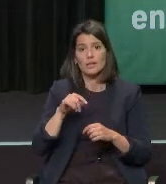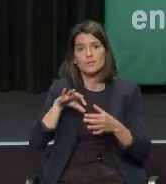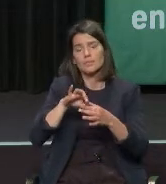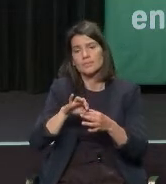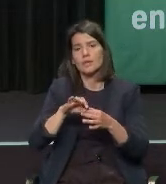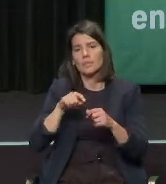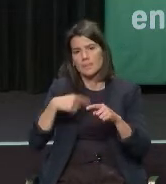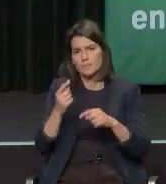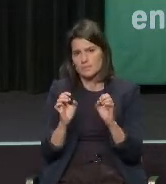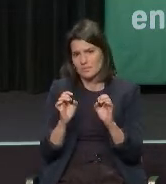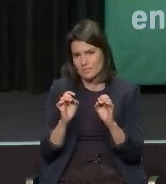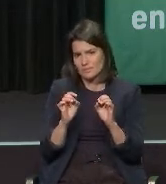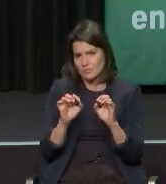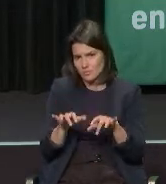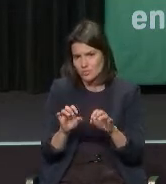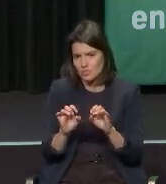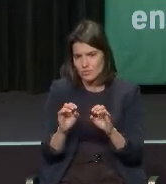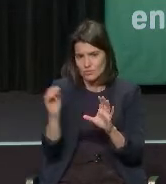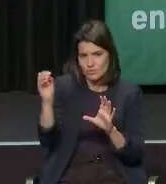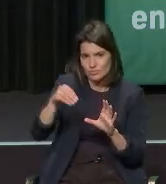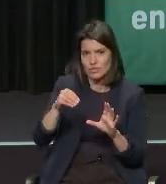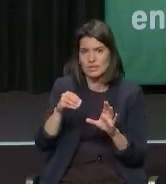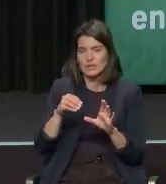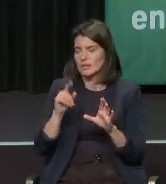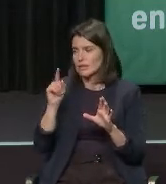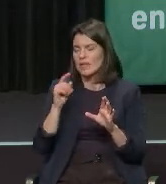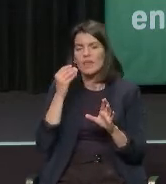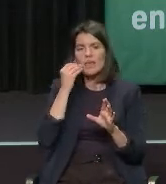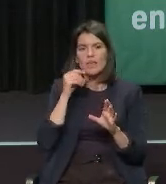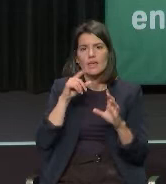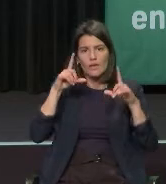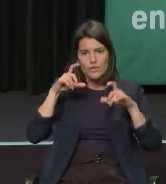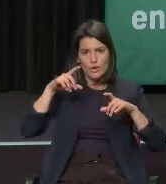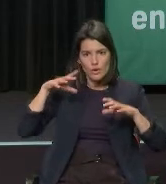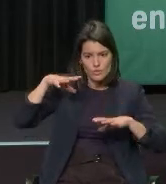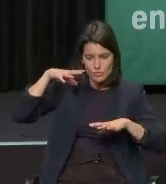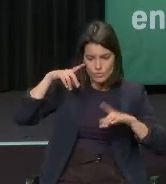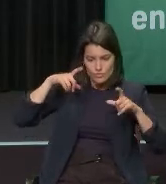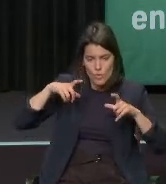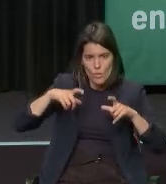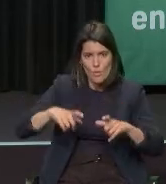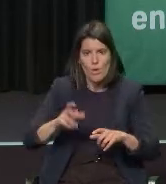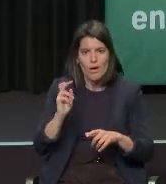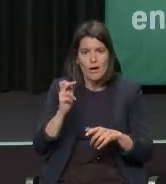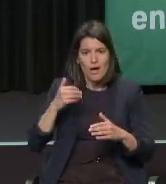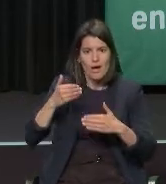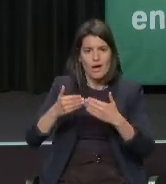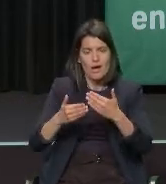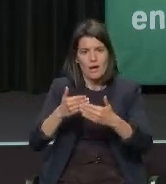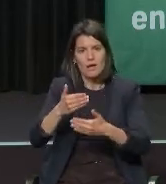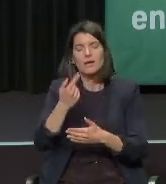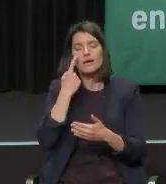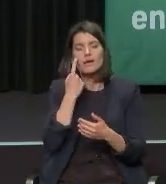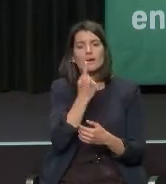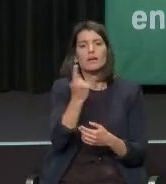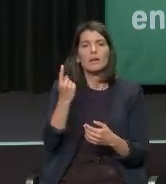isto é uma representação esquemática sobre as várias fotografias aéreas dos diferentes anos e vamos vendo para cada um destes pontos o que é que lá